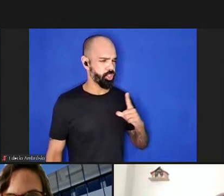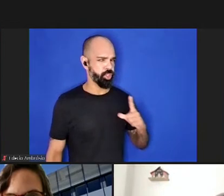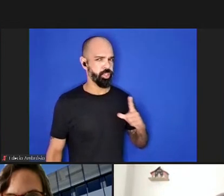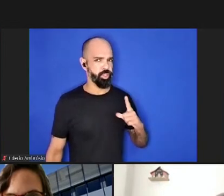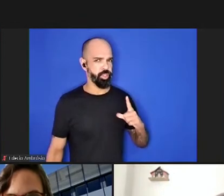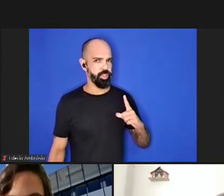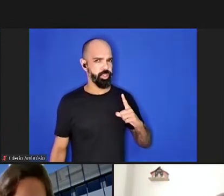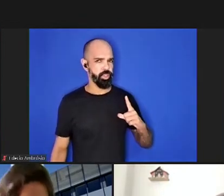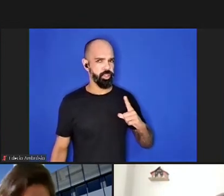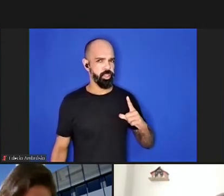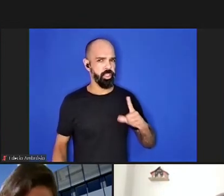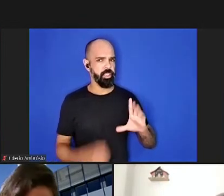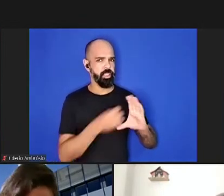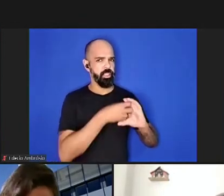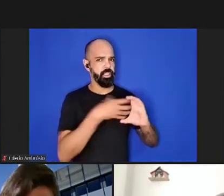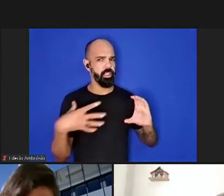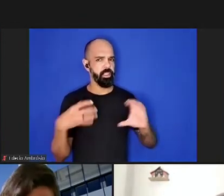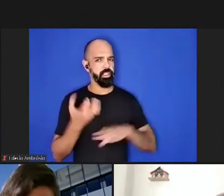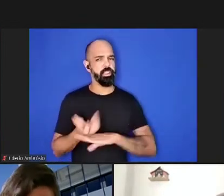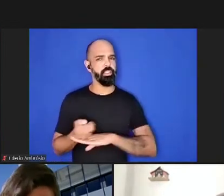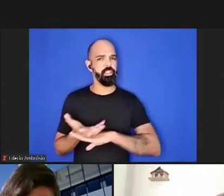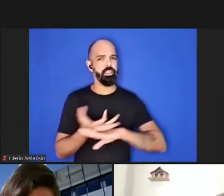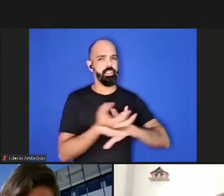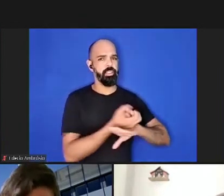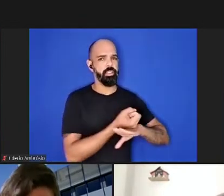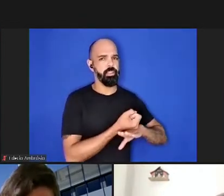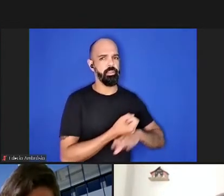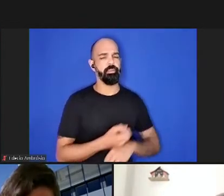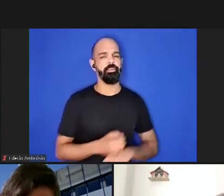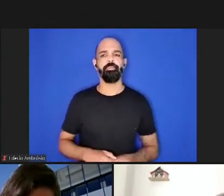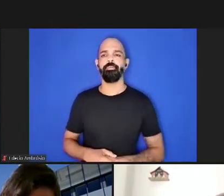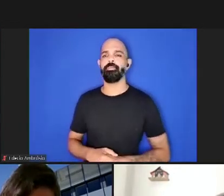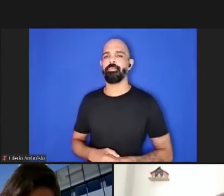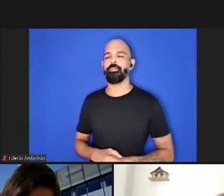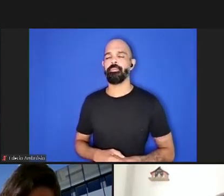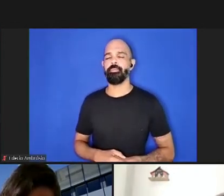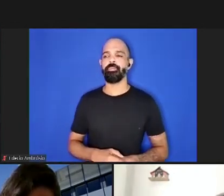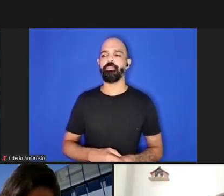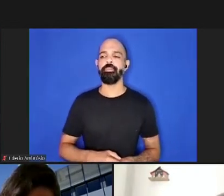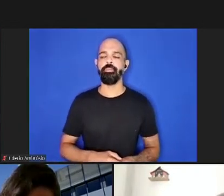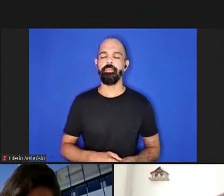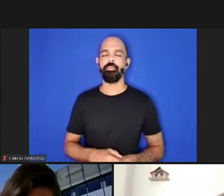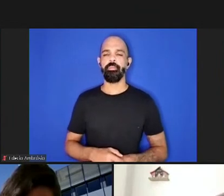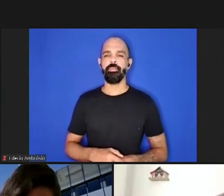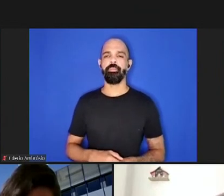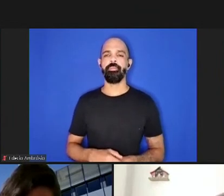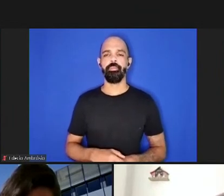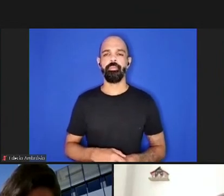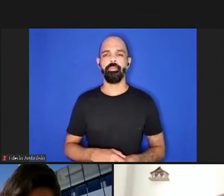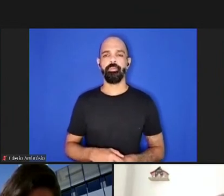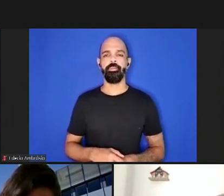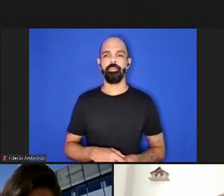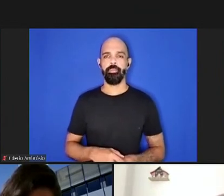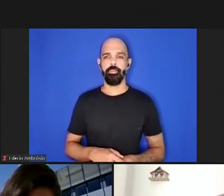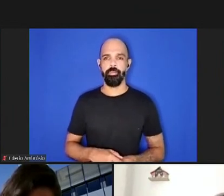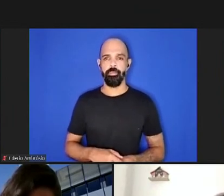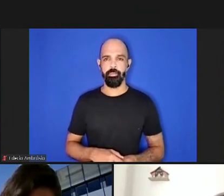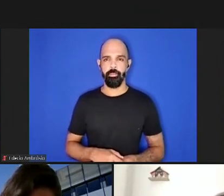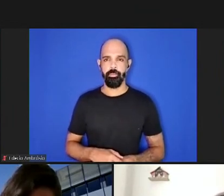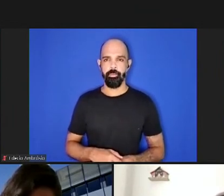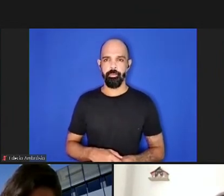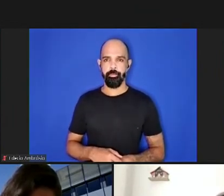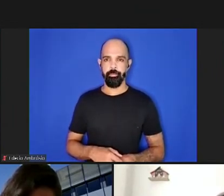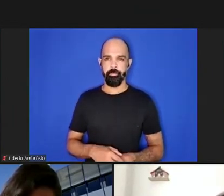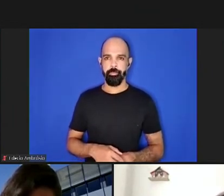esse aspecto da interdisciplinariedade. Uma outra questão que vai nesse